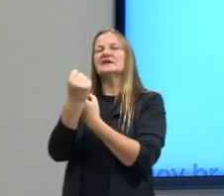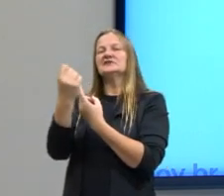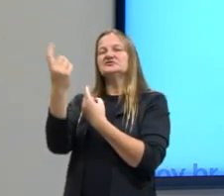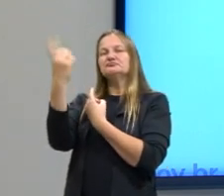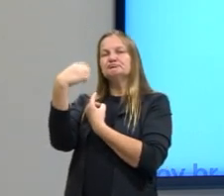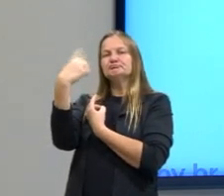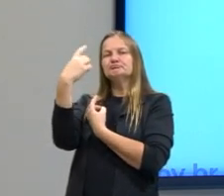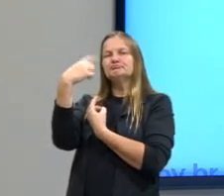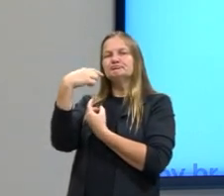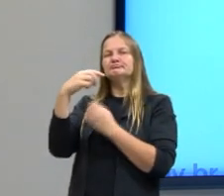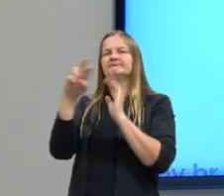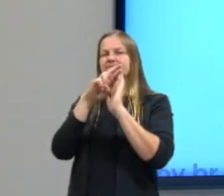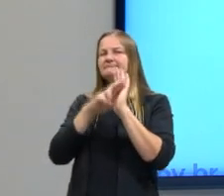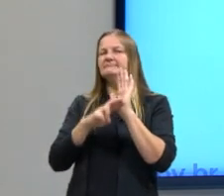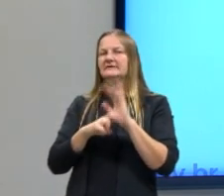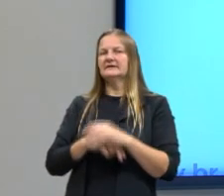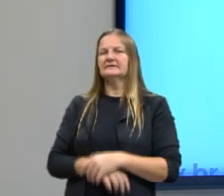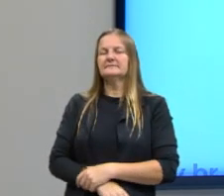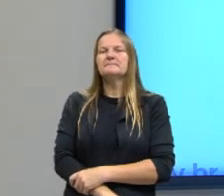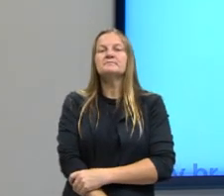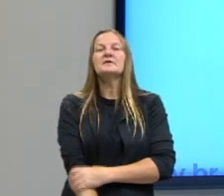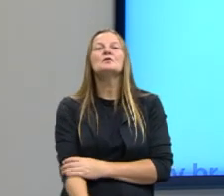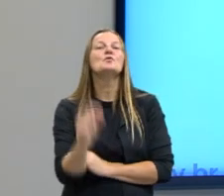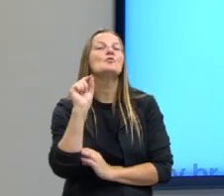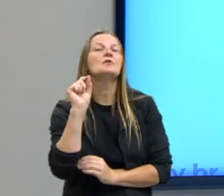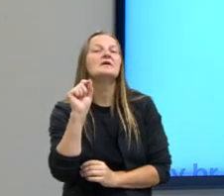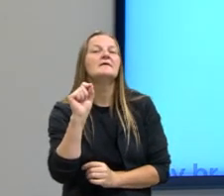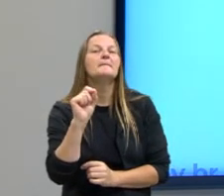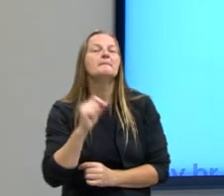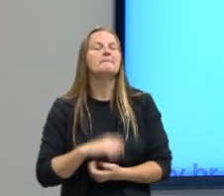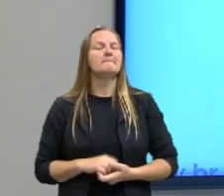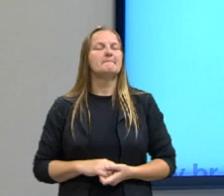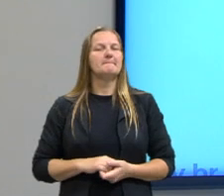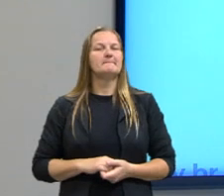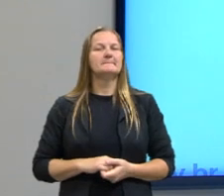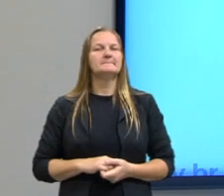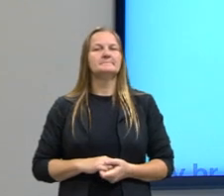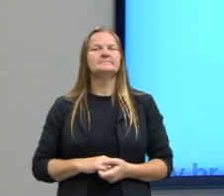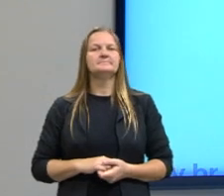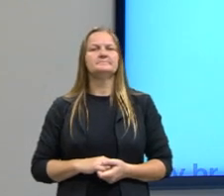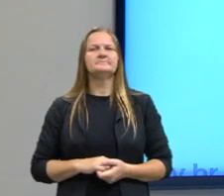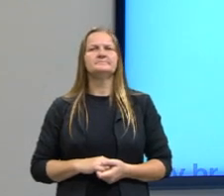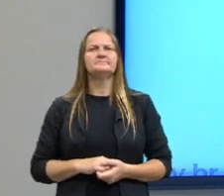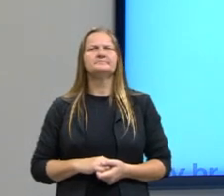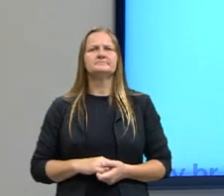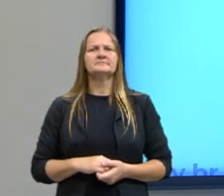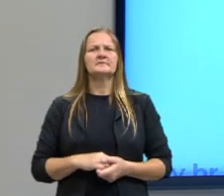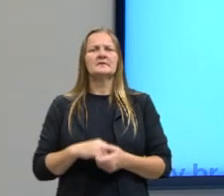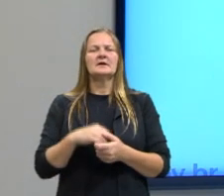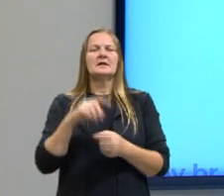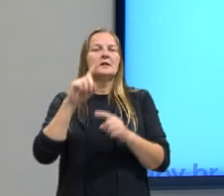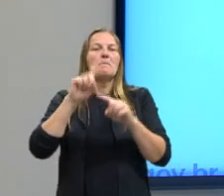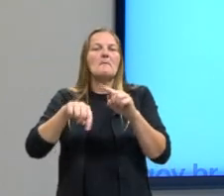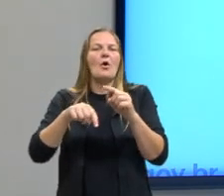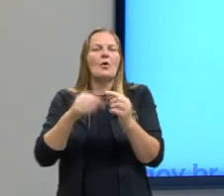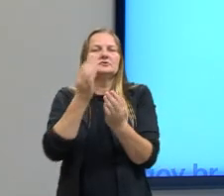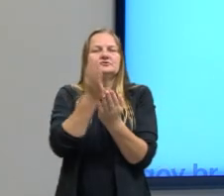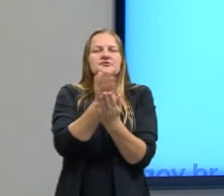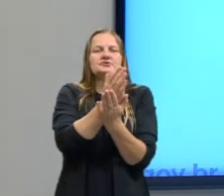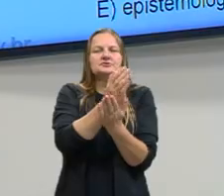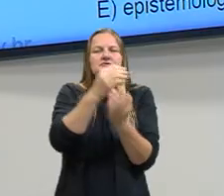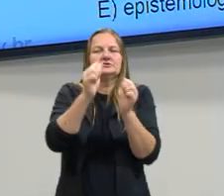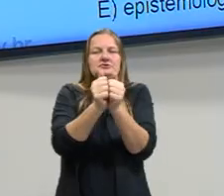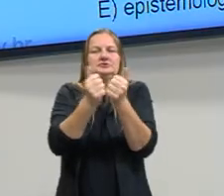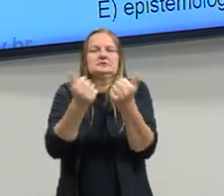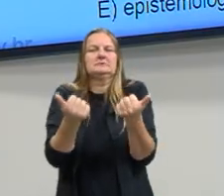nos prega em relação ao casamento o que que se organismo vivo nos dizem relação do casamento você deve romper se deve manter as